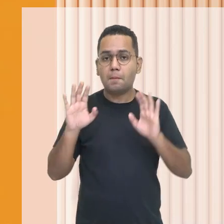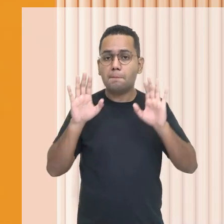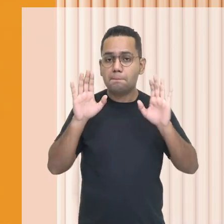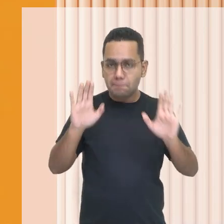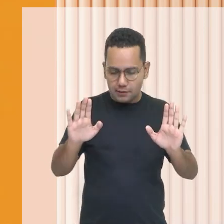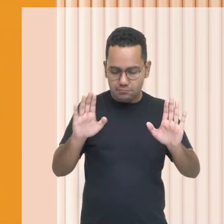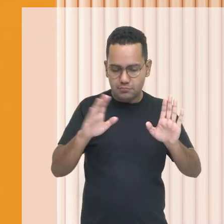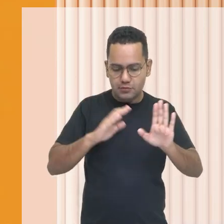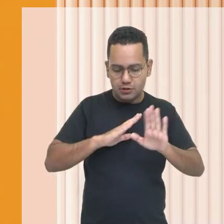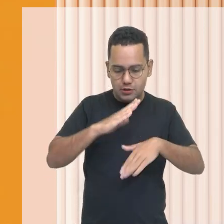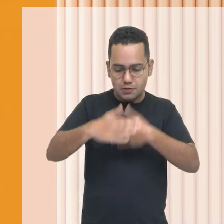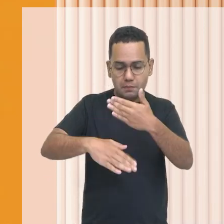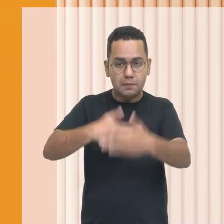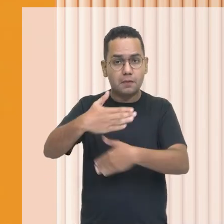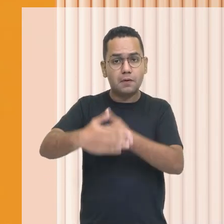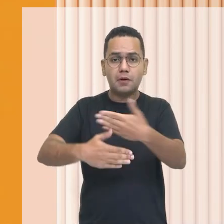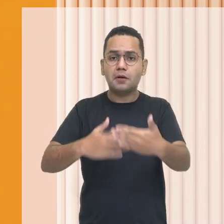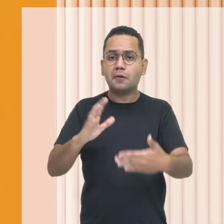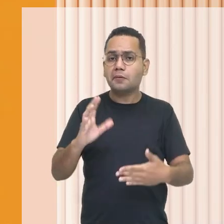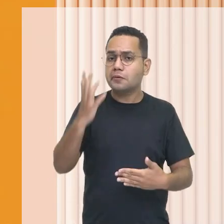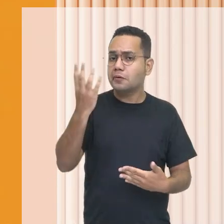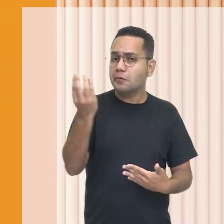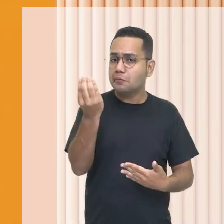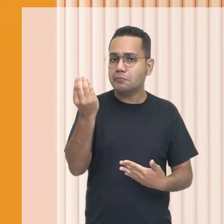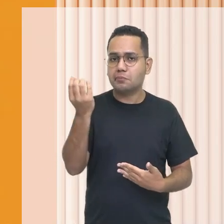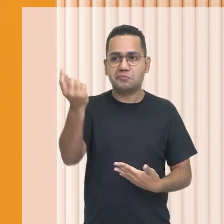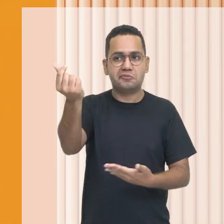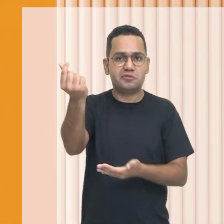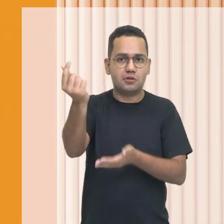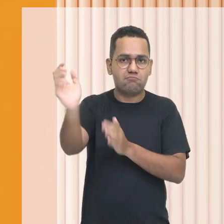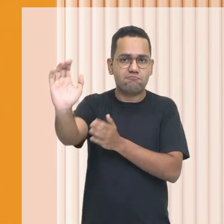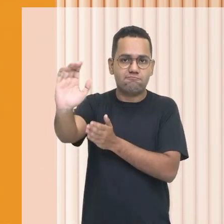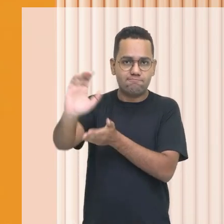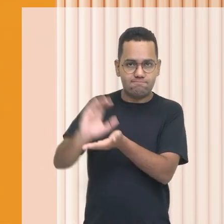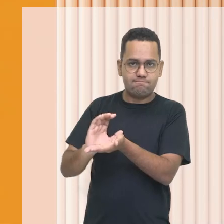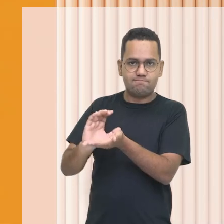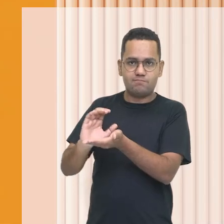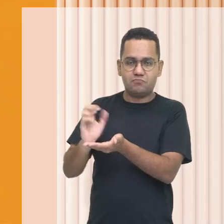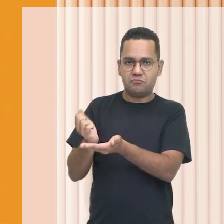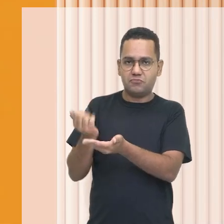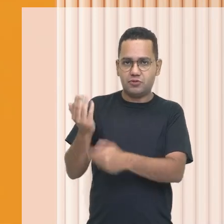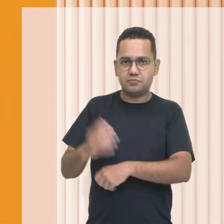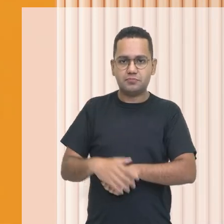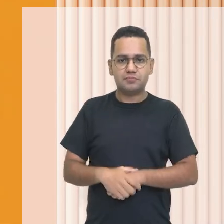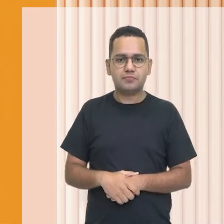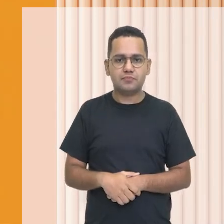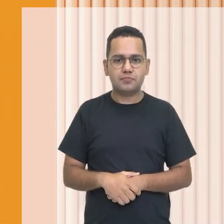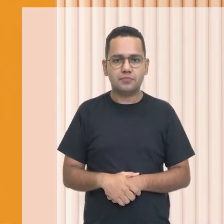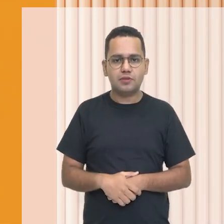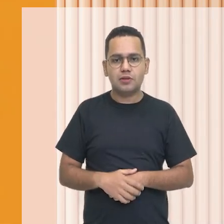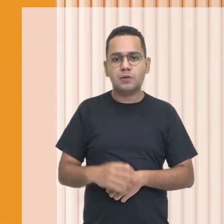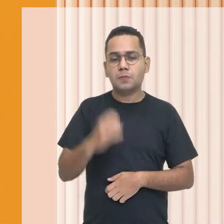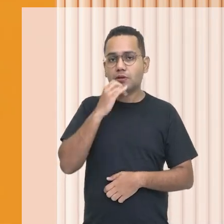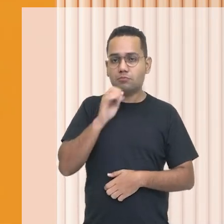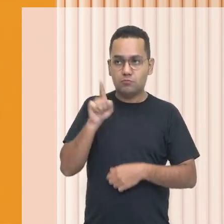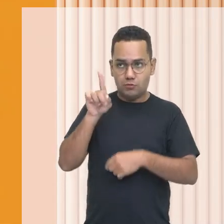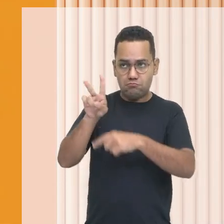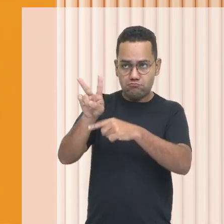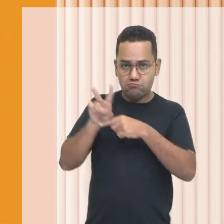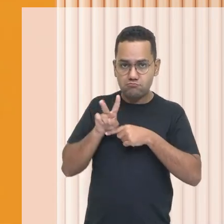né, do capital externo. Então, imagina, você está emprestando,